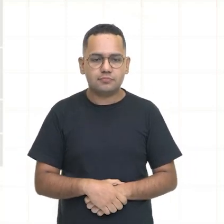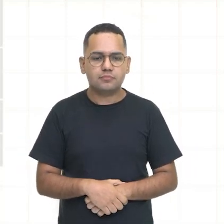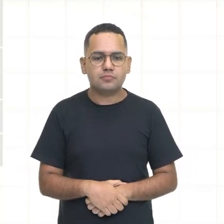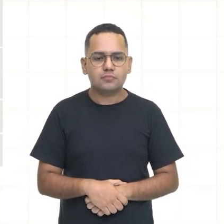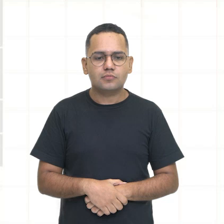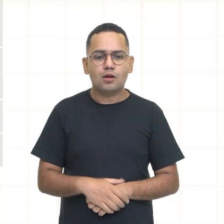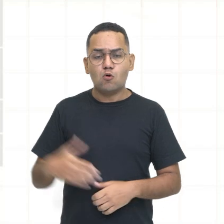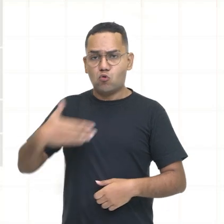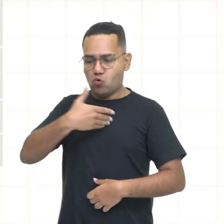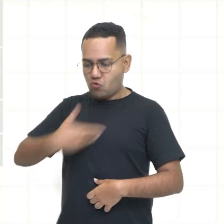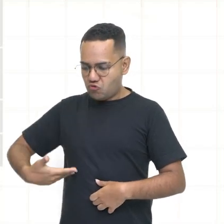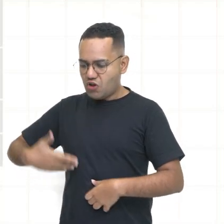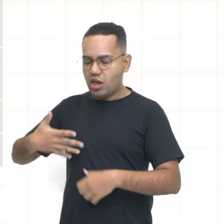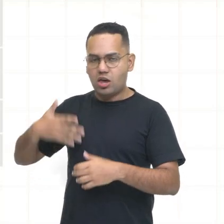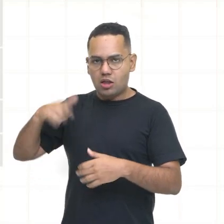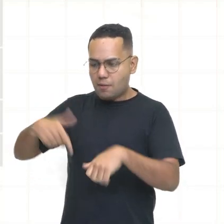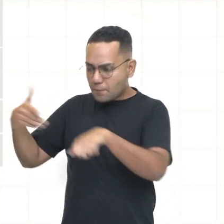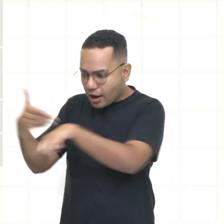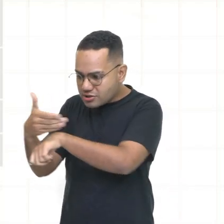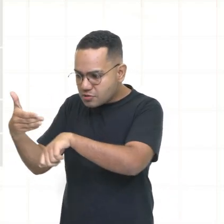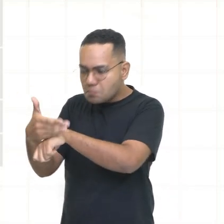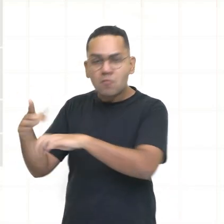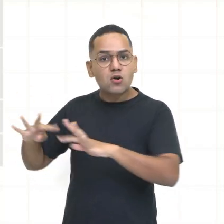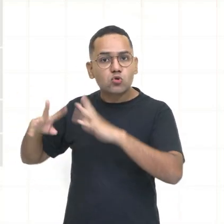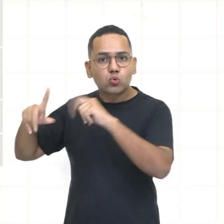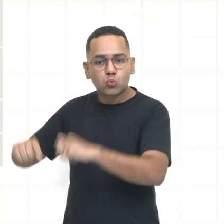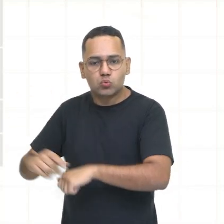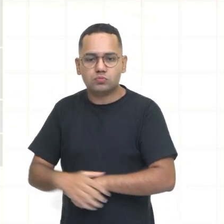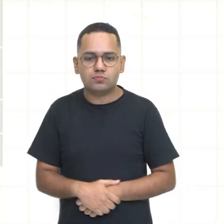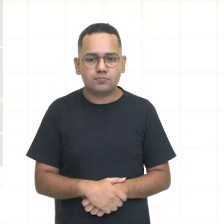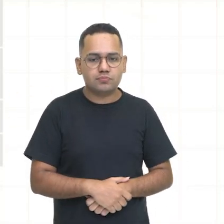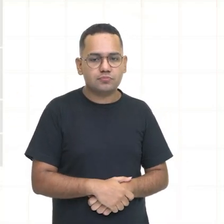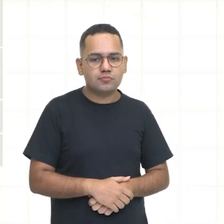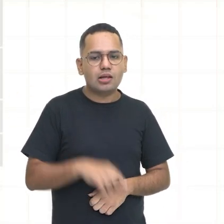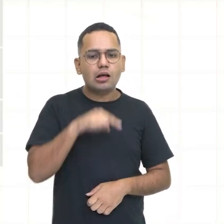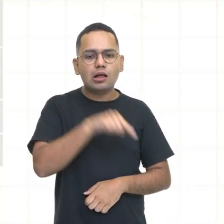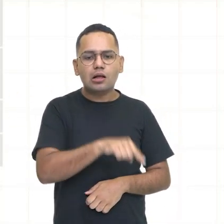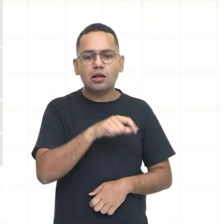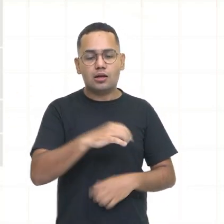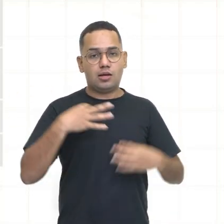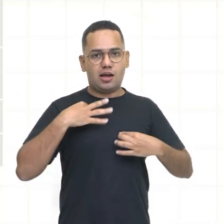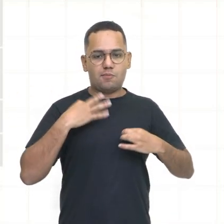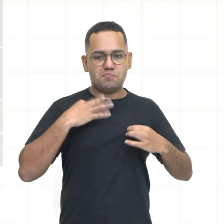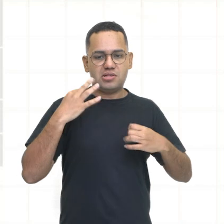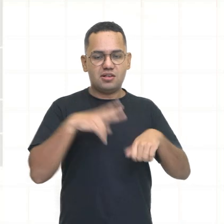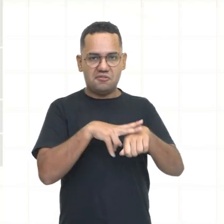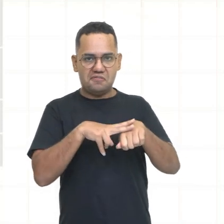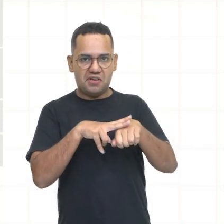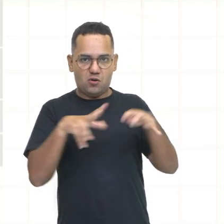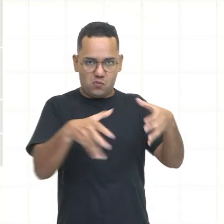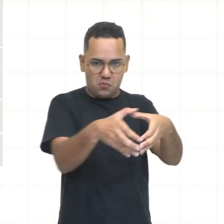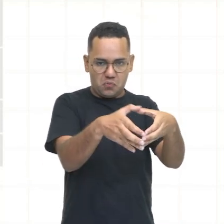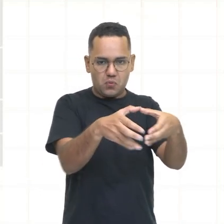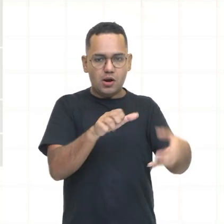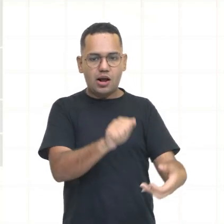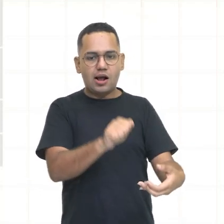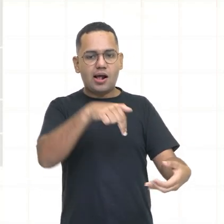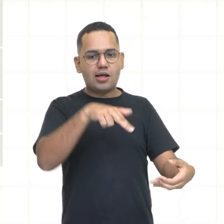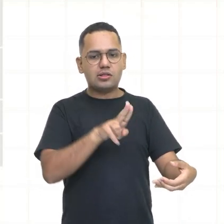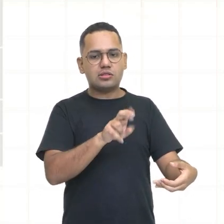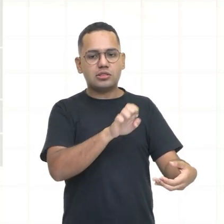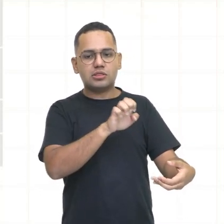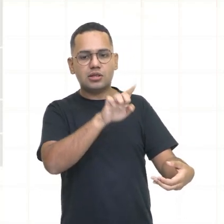de ampla participação. E os camisas verdes, a Naue e o Sigma, eram justamente os símbolos